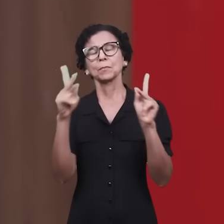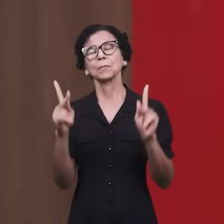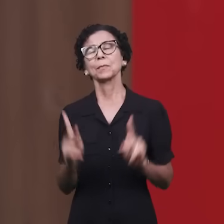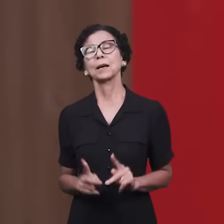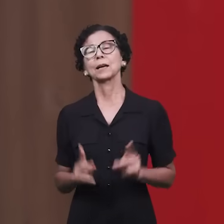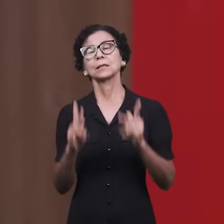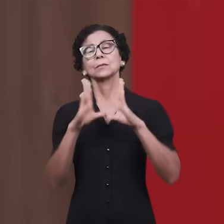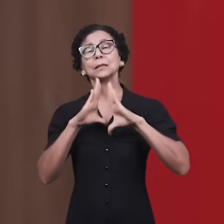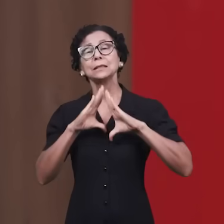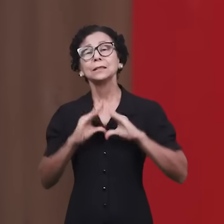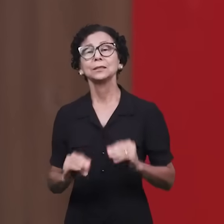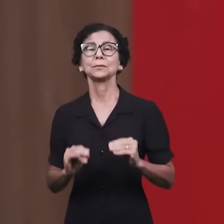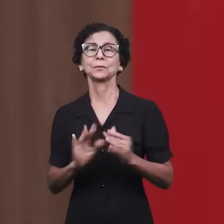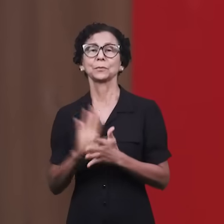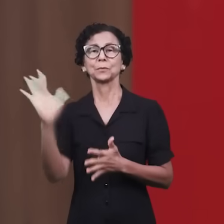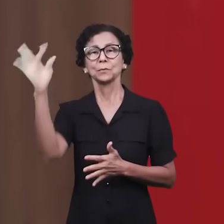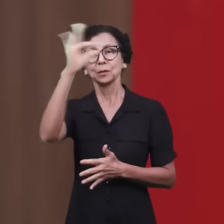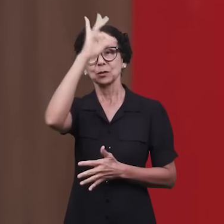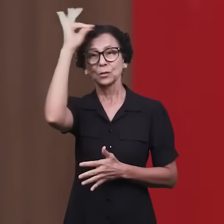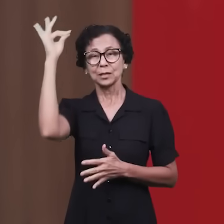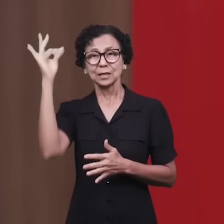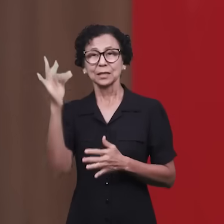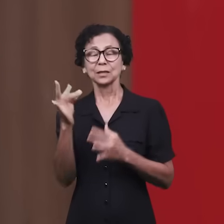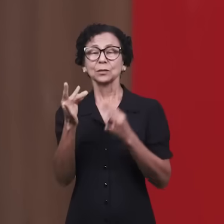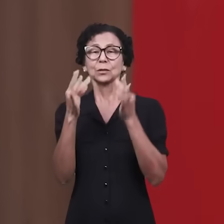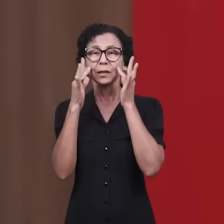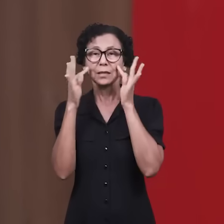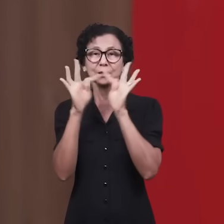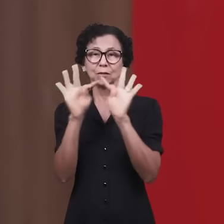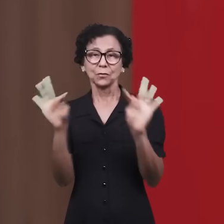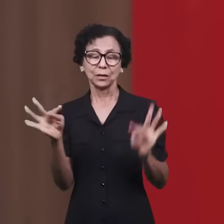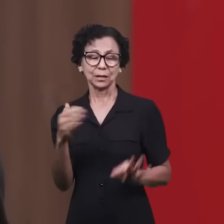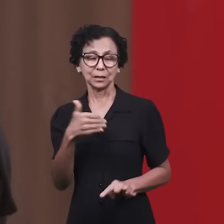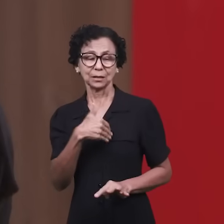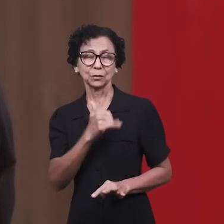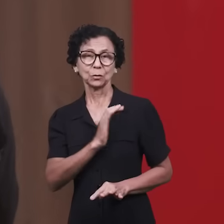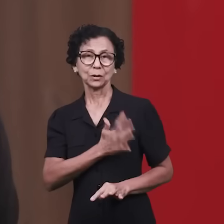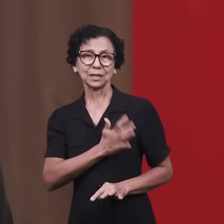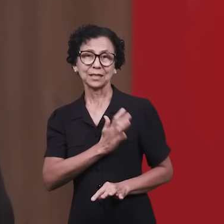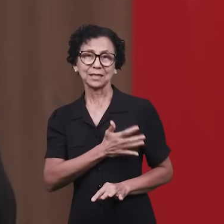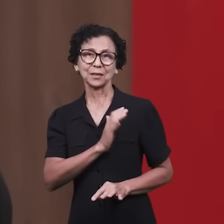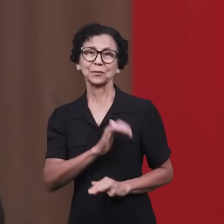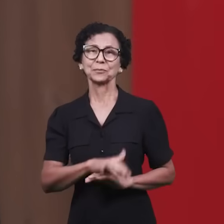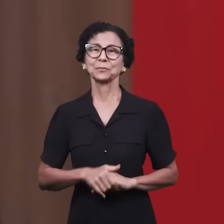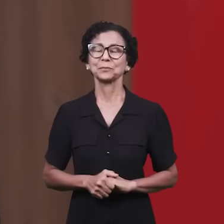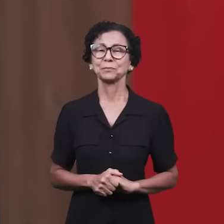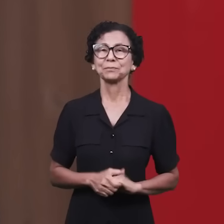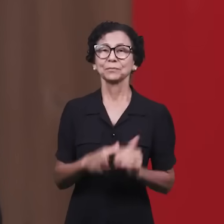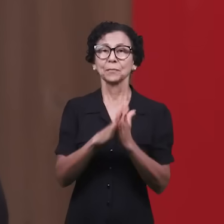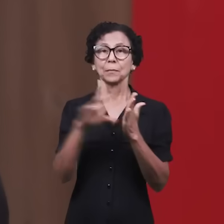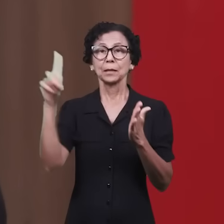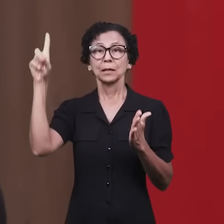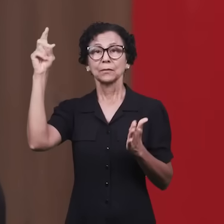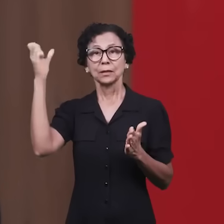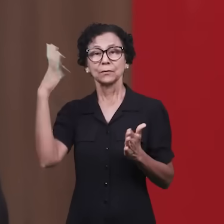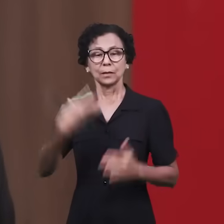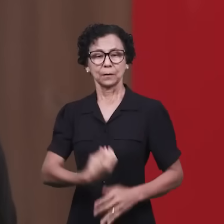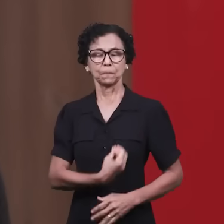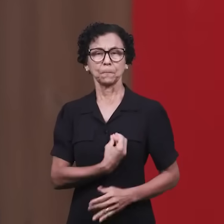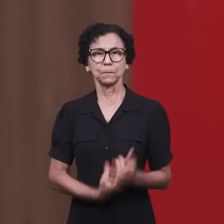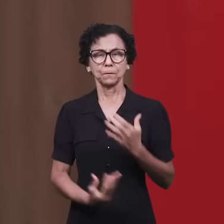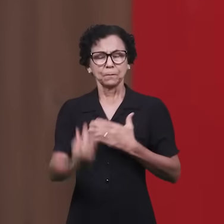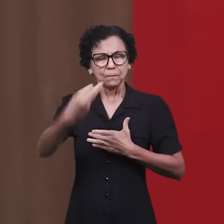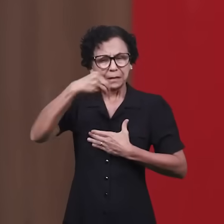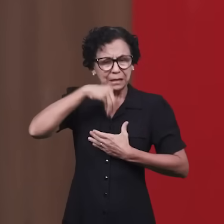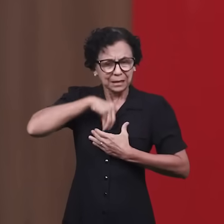nós. Esta vida, esta palavra viva, essa palavra que nos traz vida interior, daquilo que explode em